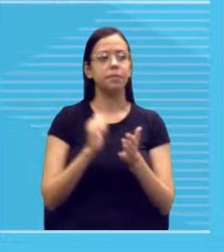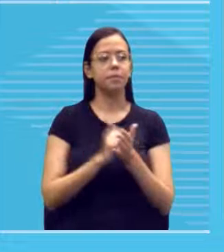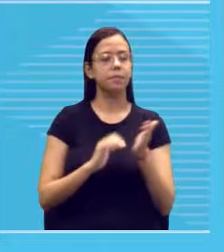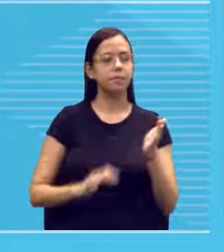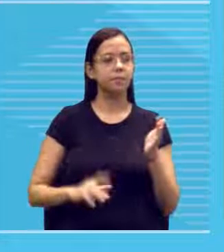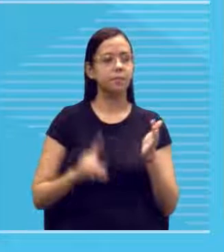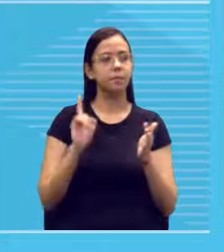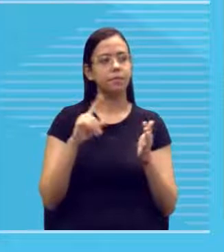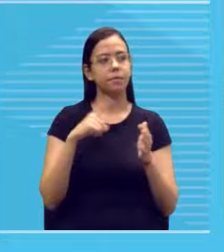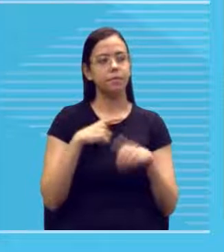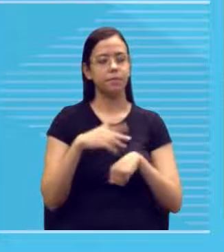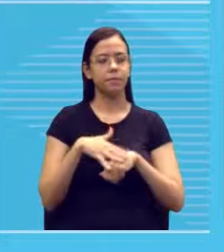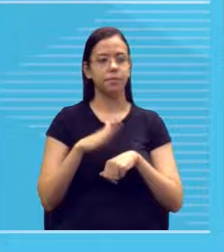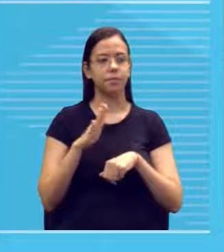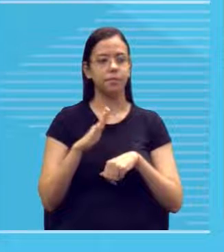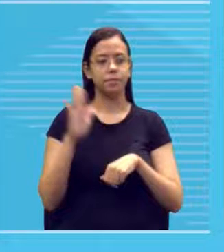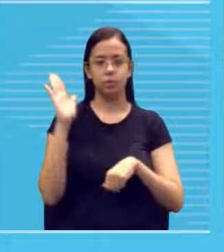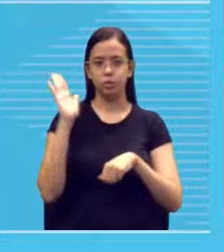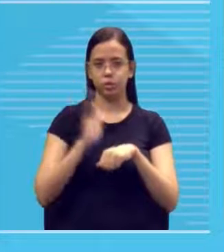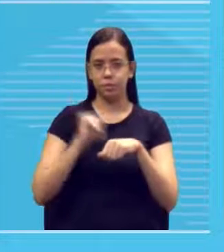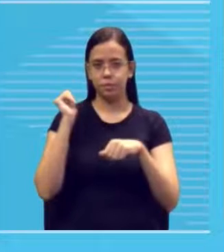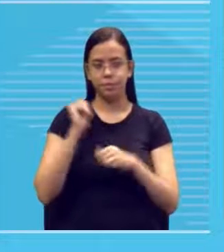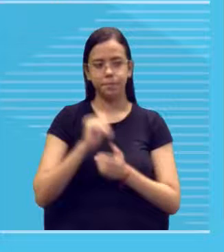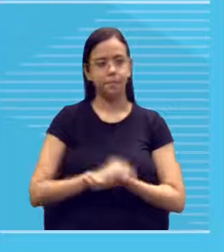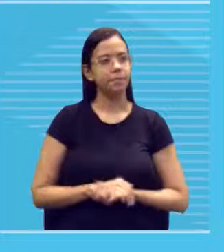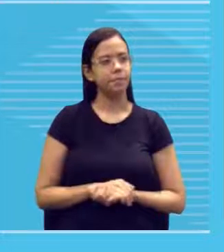tem mais pai chama